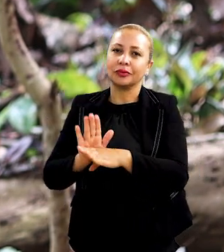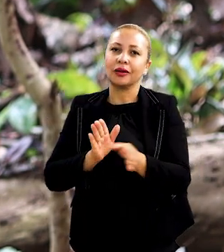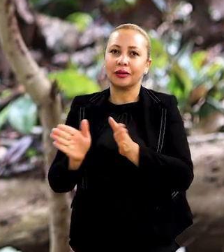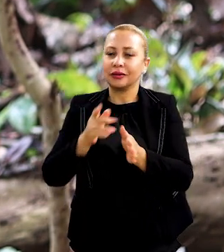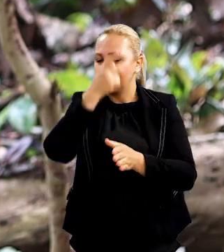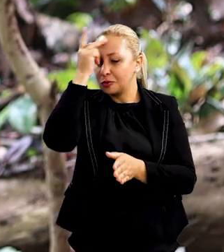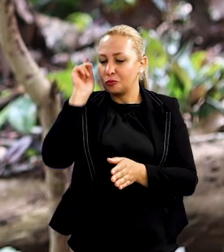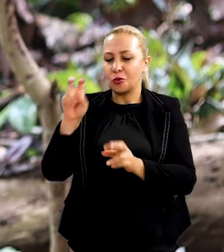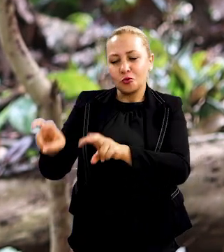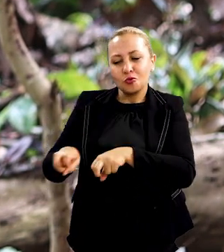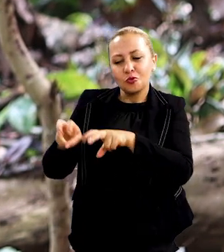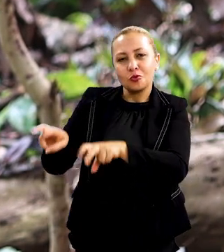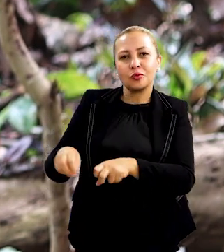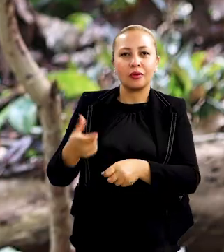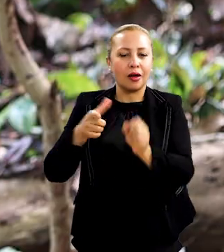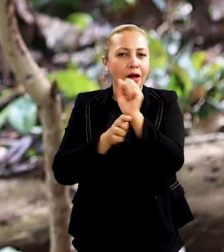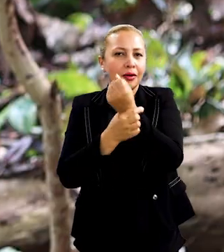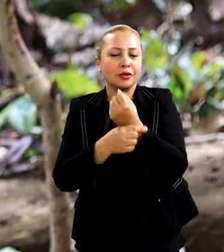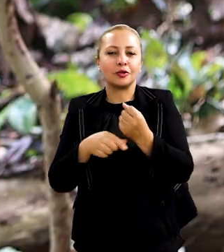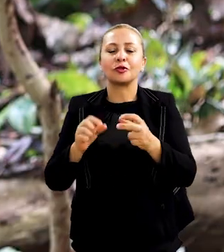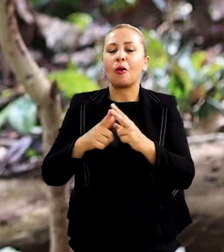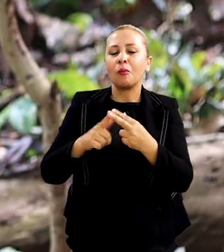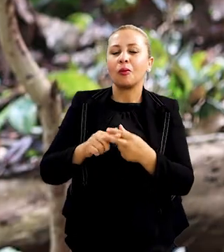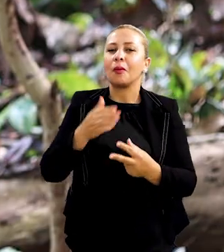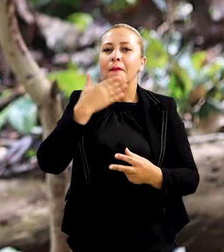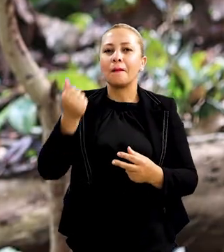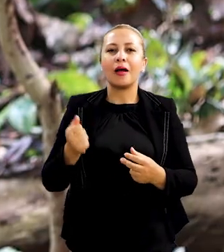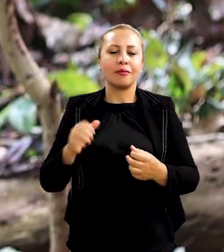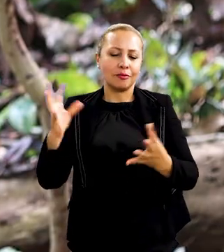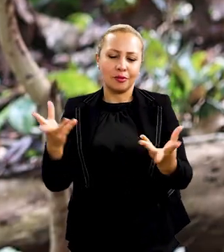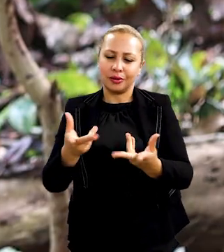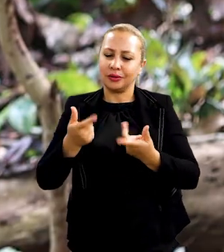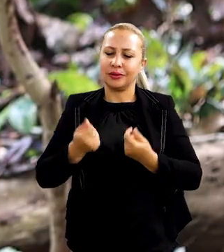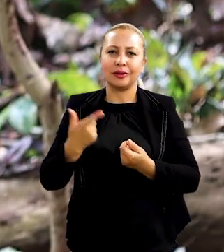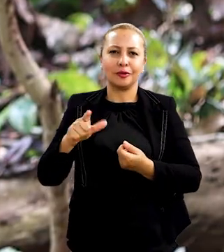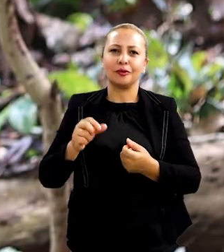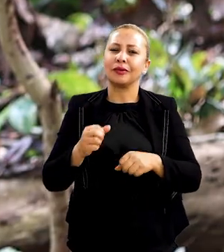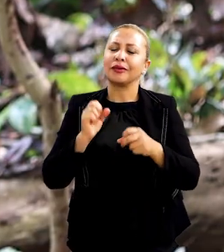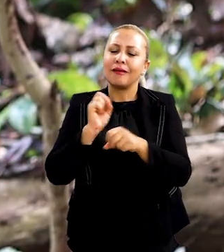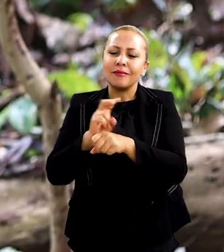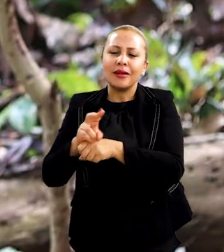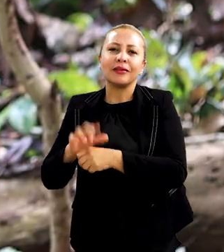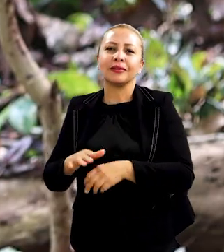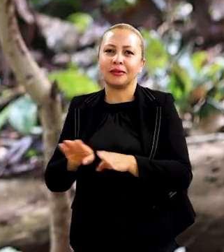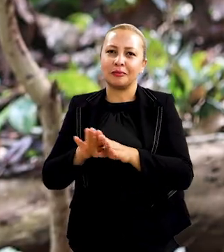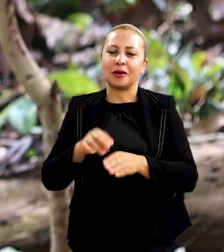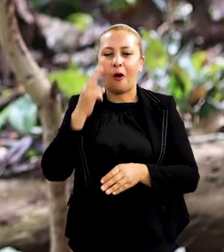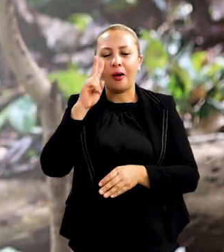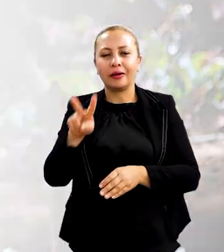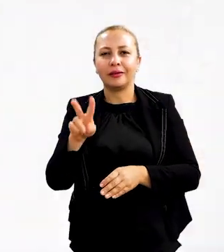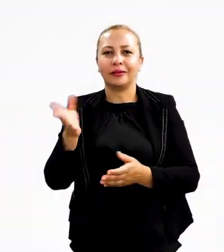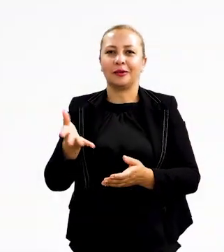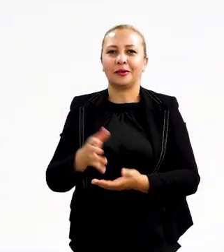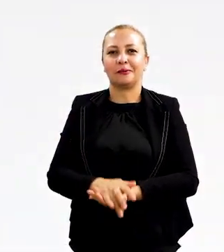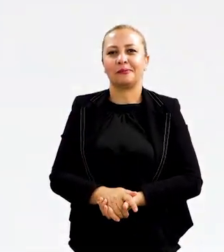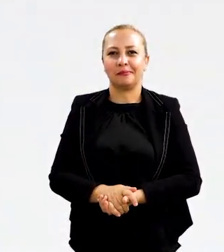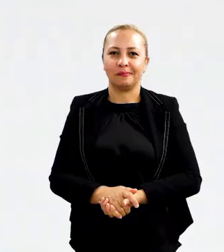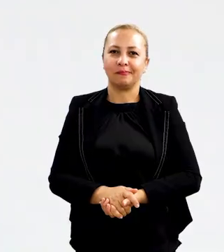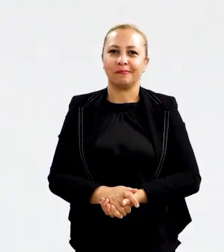os agricultores para garantir um produto de maior qualidade, sem agrotóxicos e com alta rentabilidade. Confira.